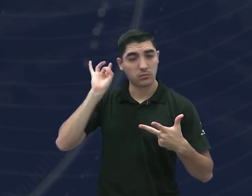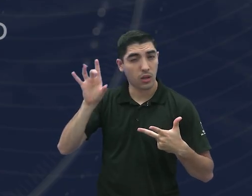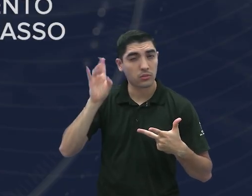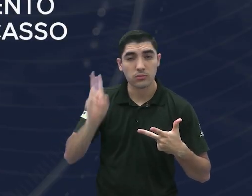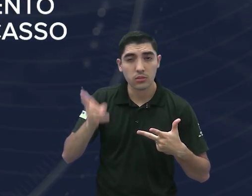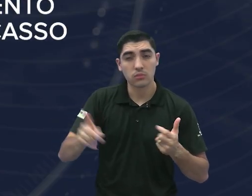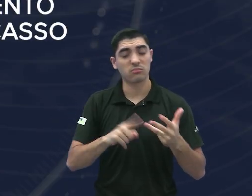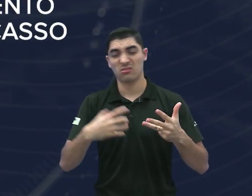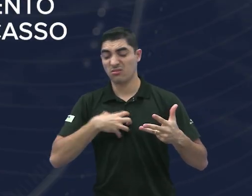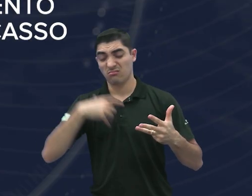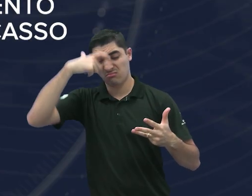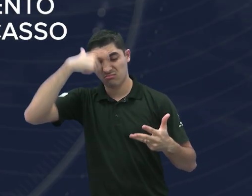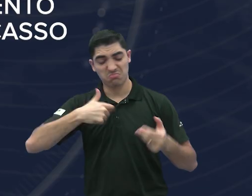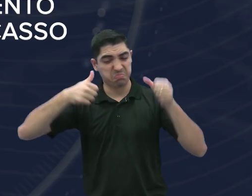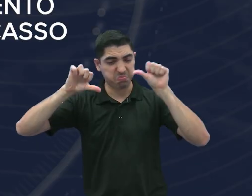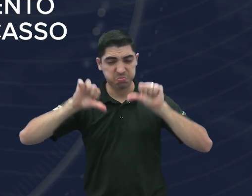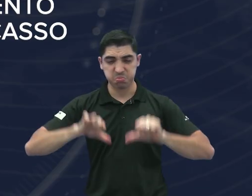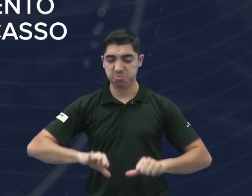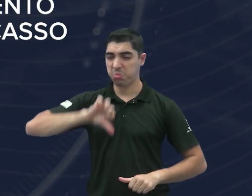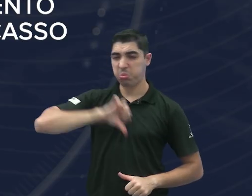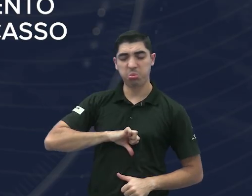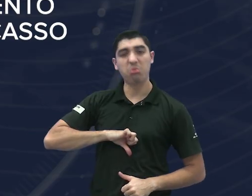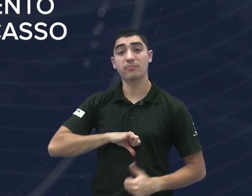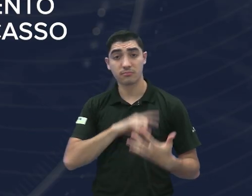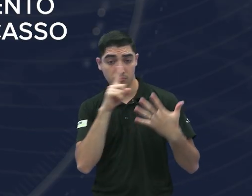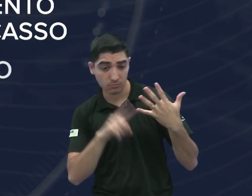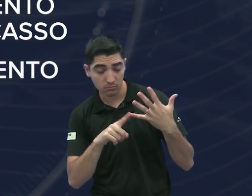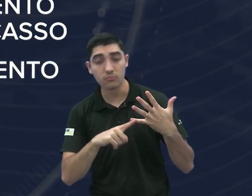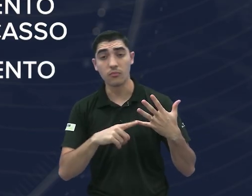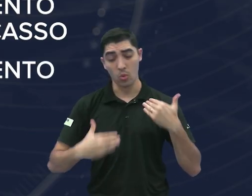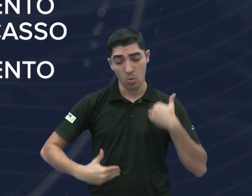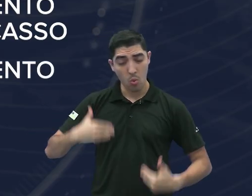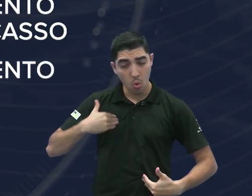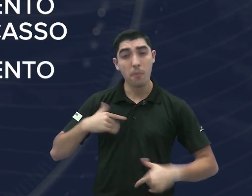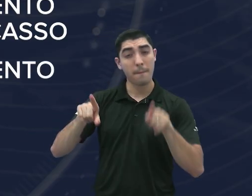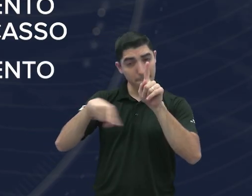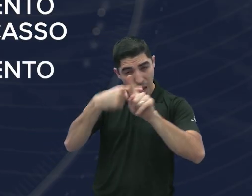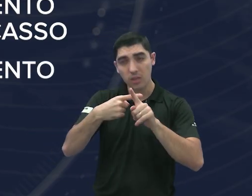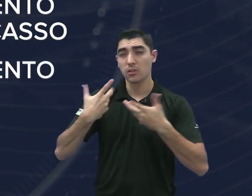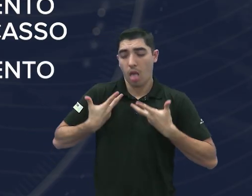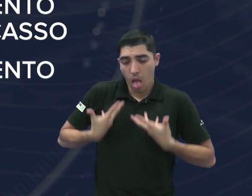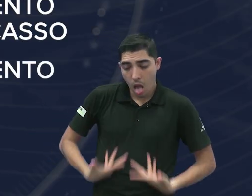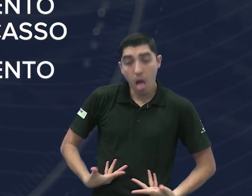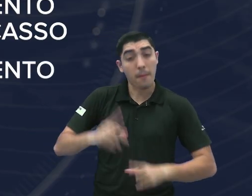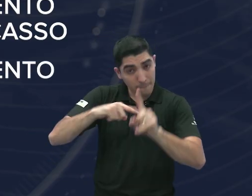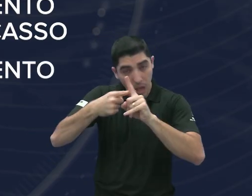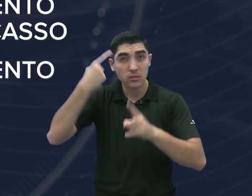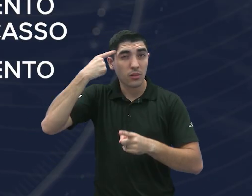frequente, sentimentos de fracasso, insegurança e incompetência e esgotamento físico e mental,